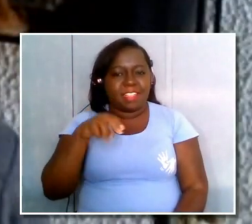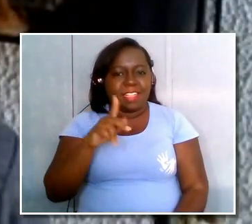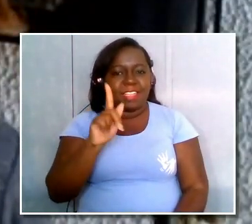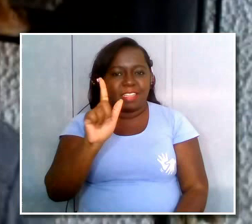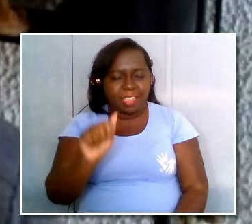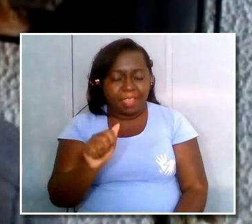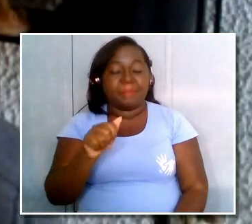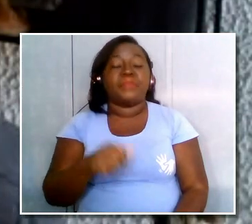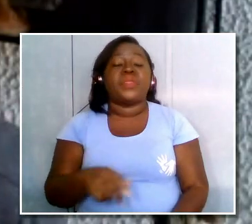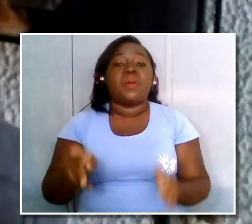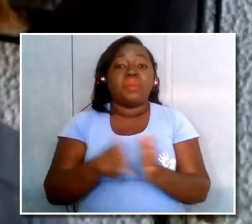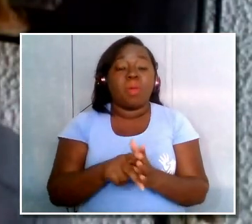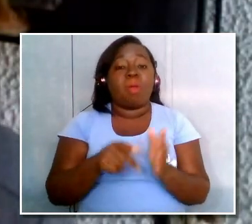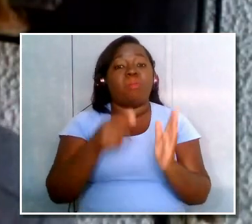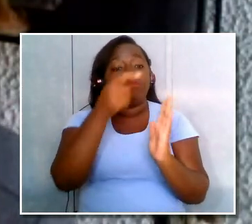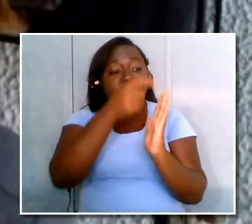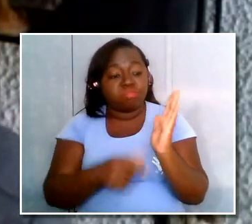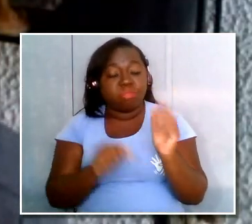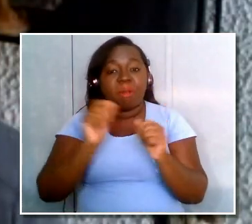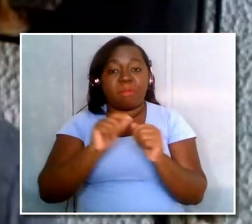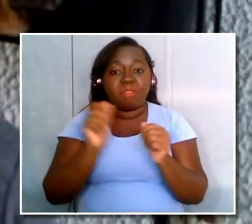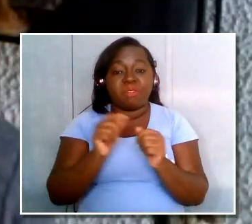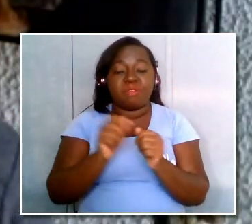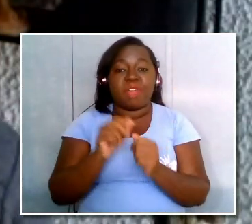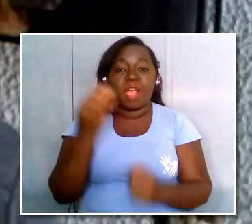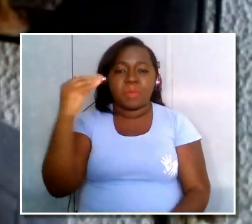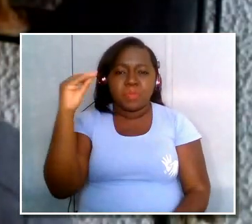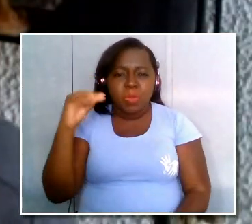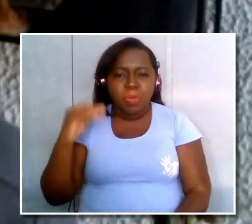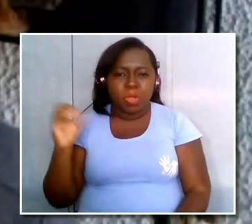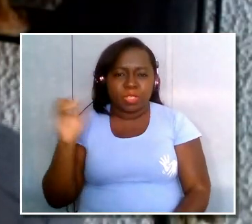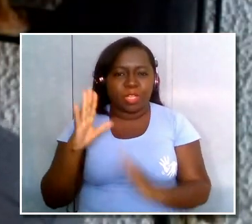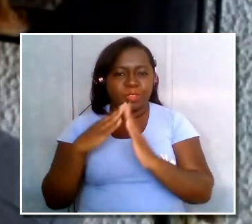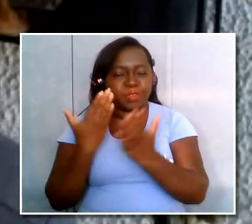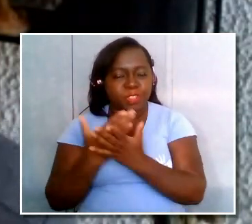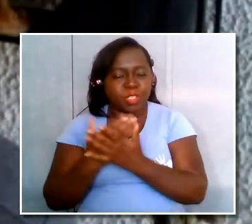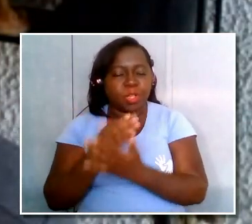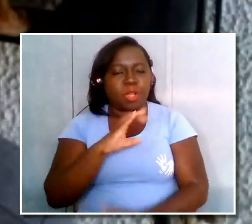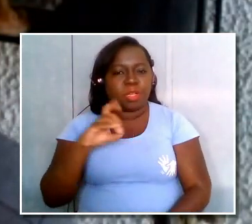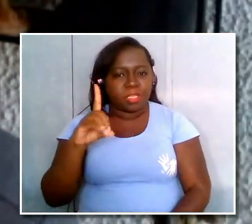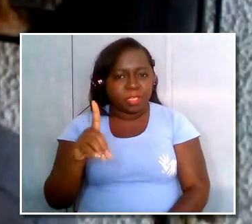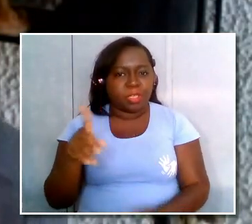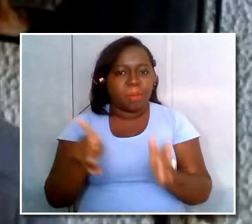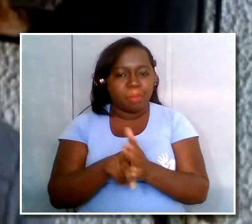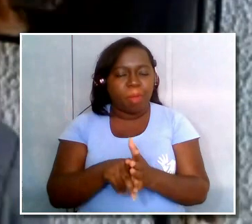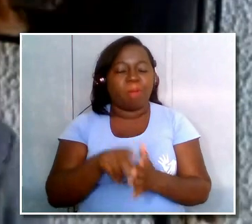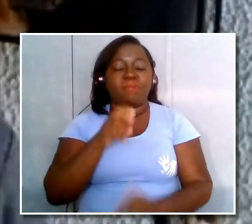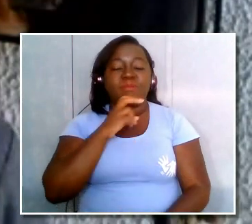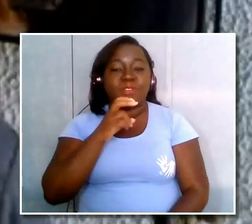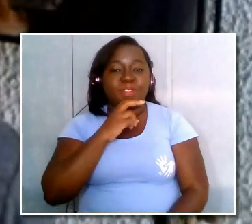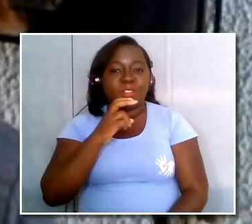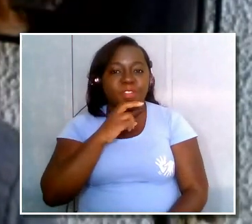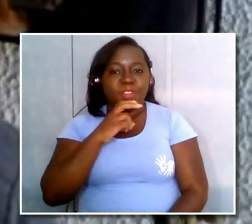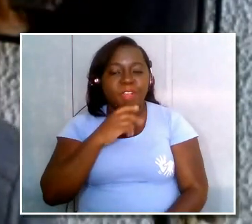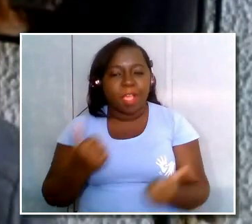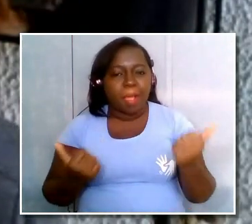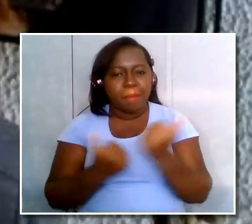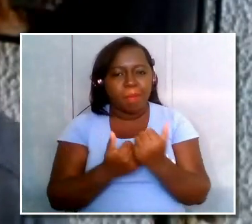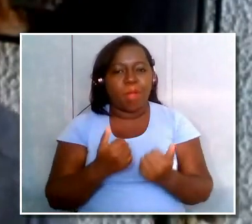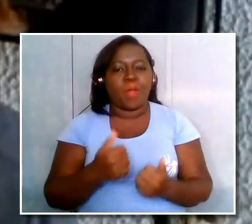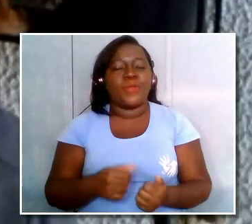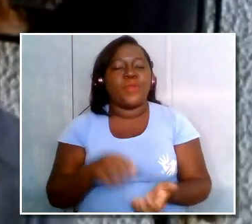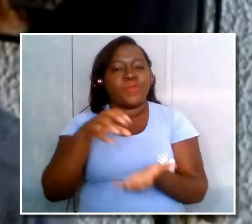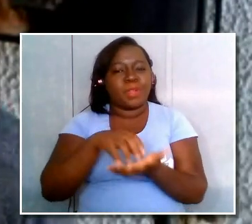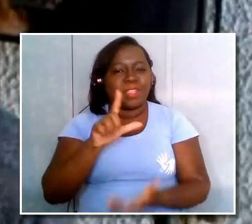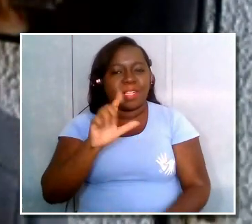Escola, coordenadora do núcleo Sorocaba da rede Conectando Saberes, apoiada pela Fundação Lehman em 2018 e